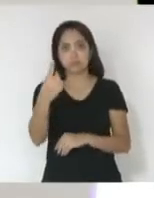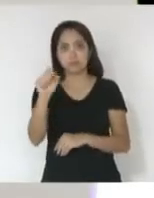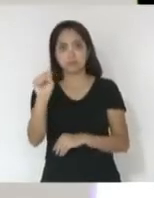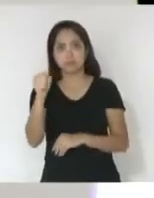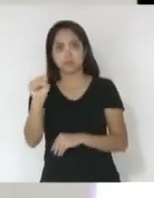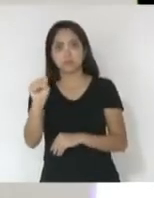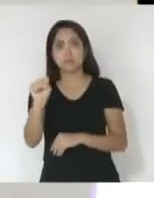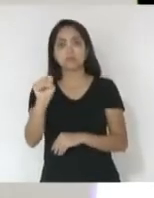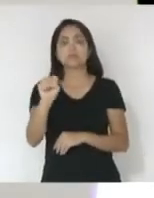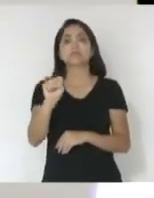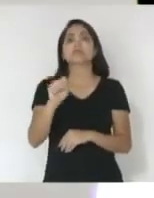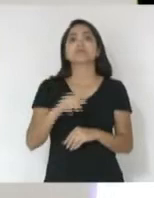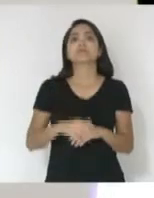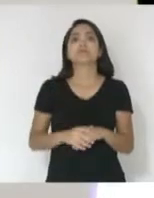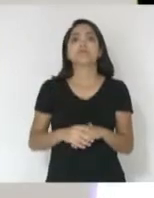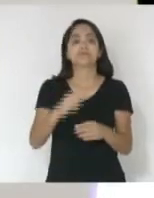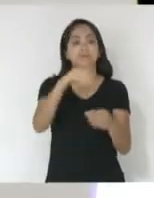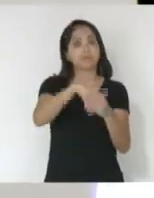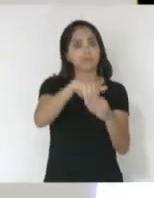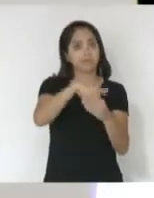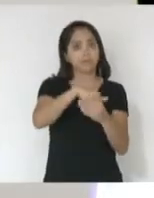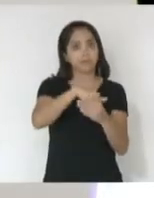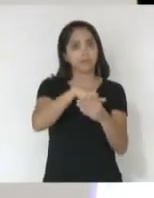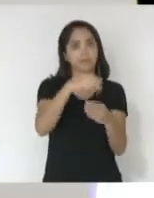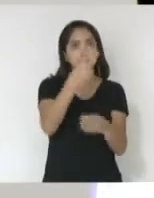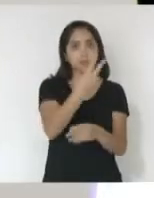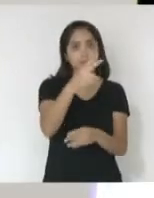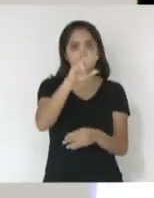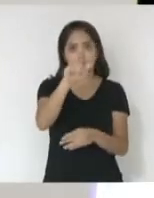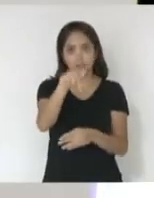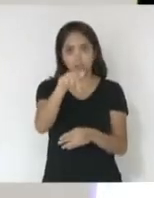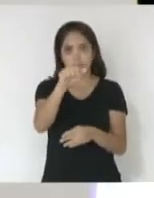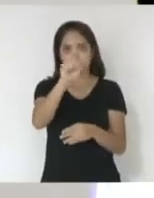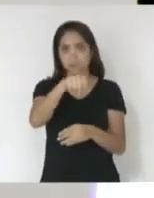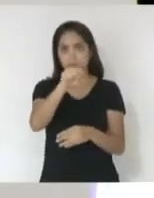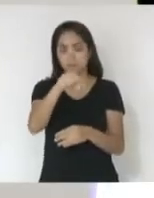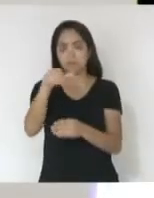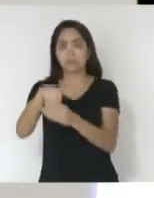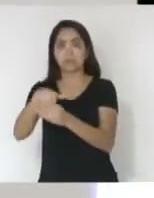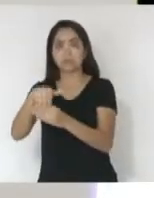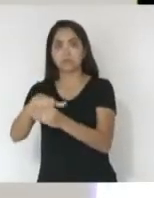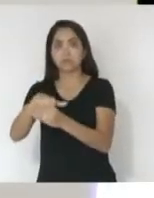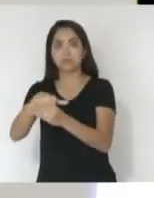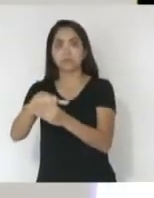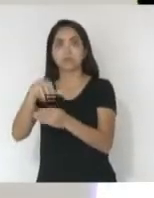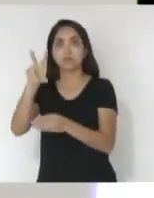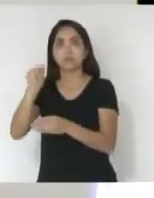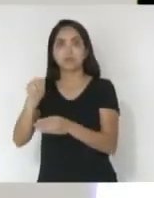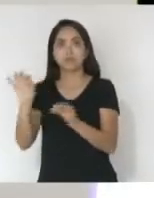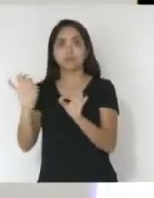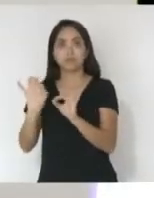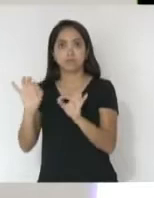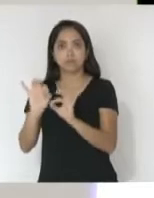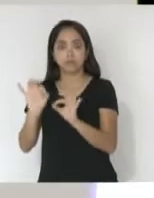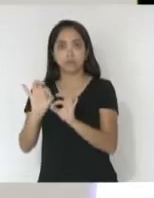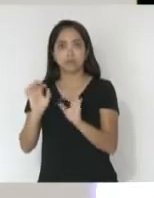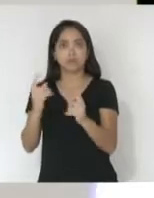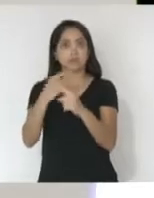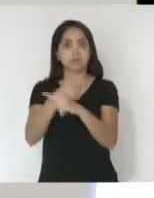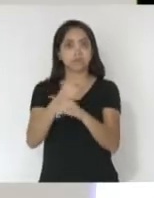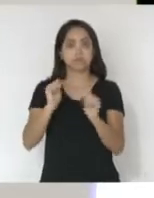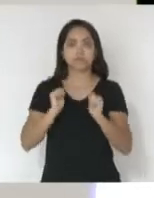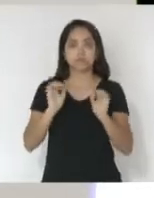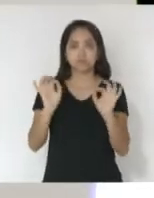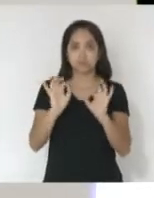026/2018, com a seguinte votação: 27 votos sim e sem nenhum voto contrário ou